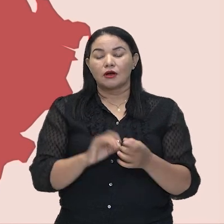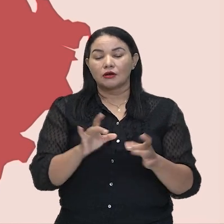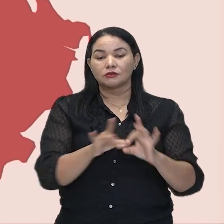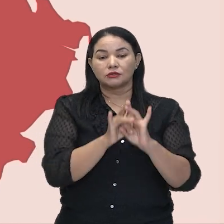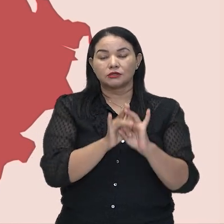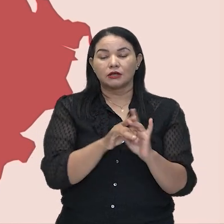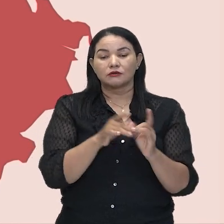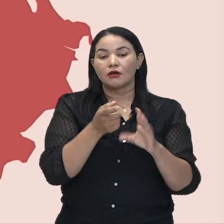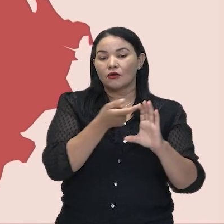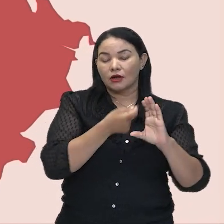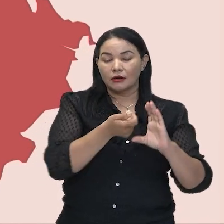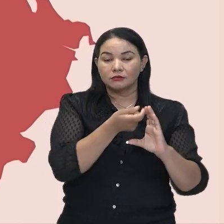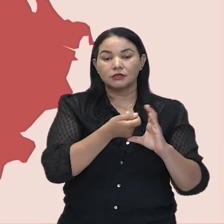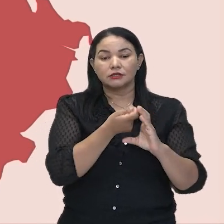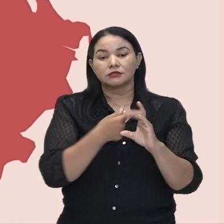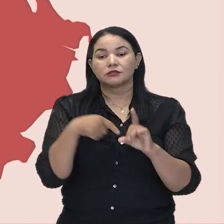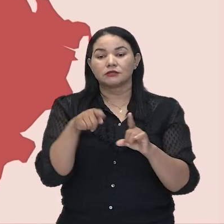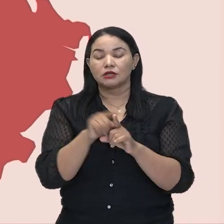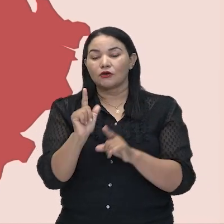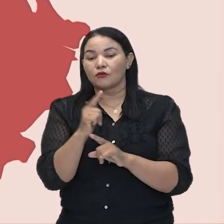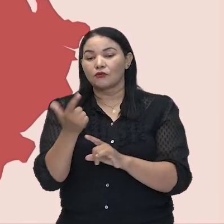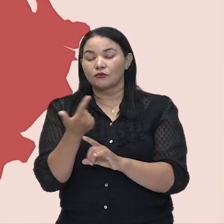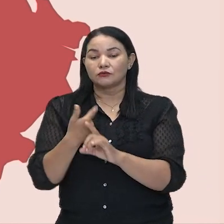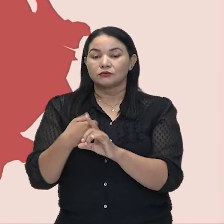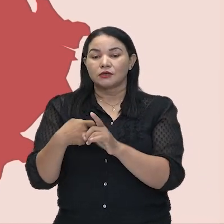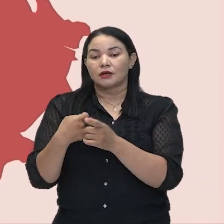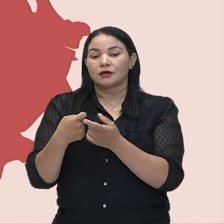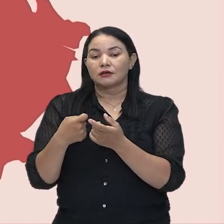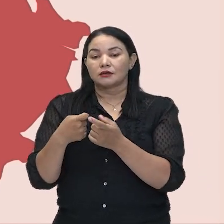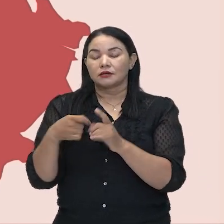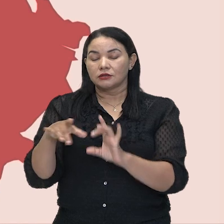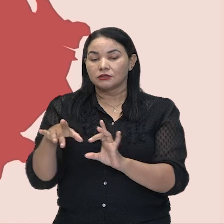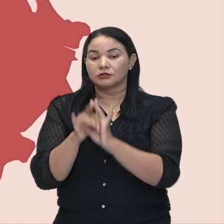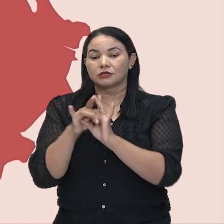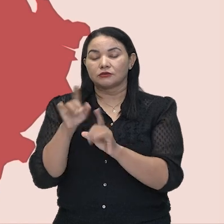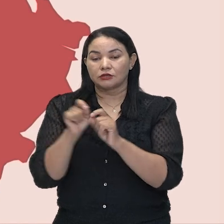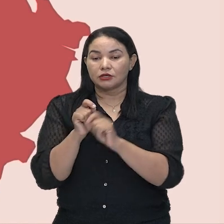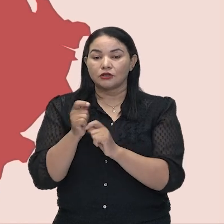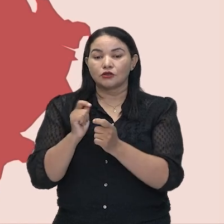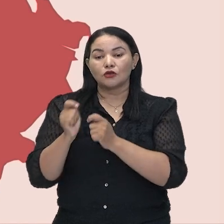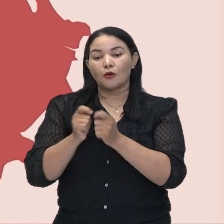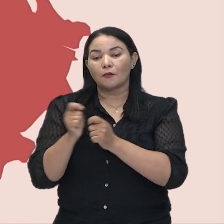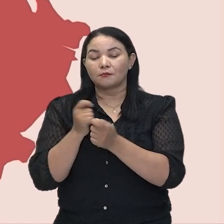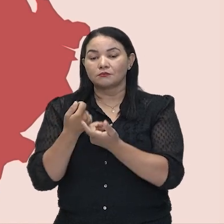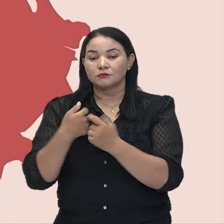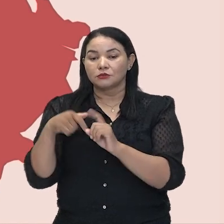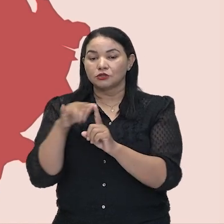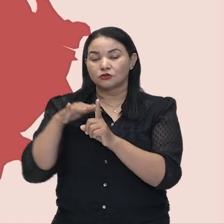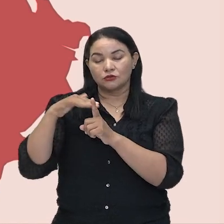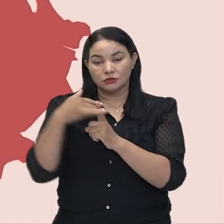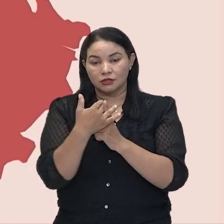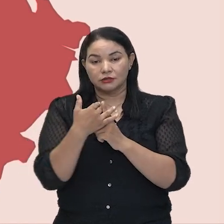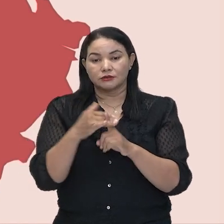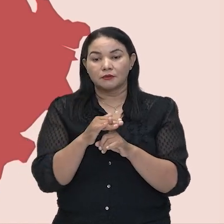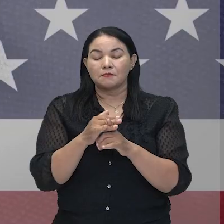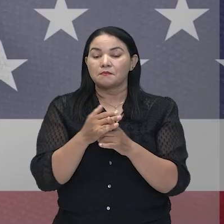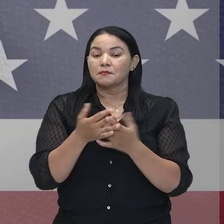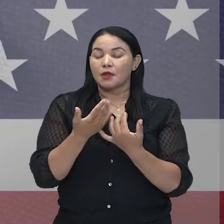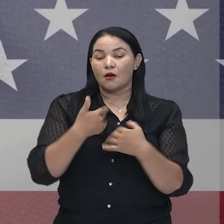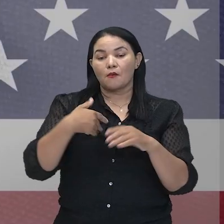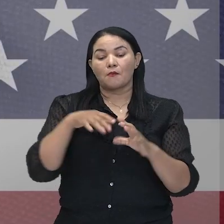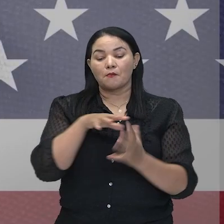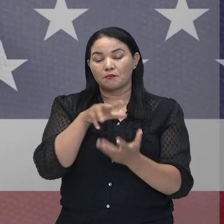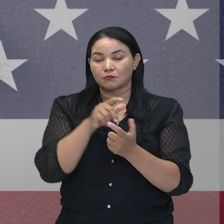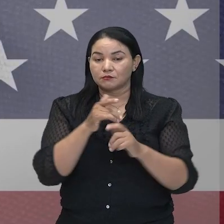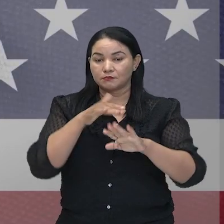ao capitalista, ao mundo capitalista, e a Alemanha Oriental, que é ali de domínio, então, socialista. Então, a gente tem esse mundo bipolar. Como